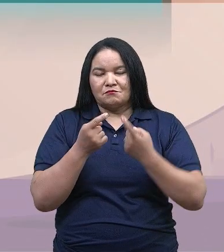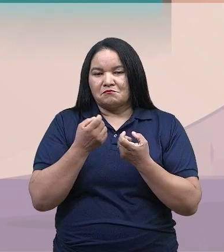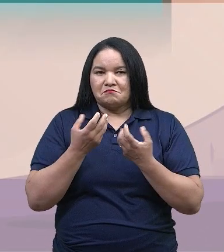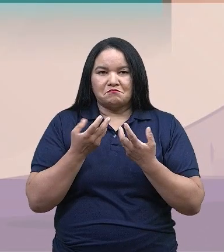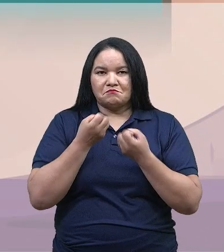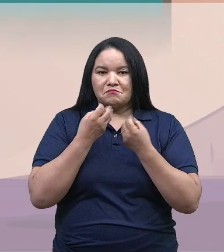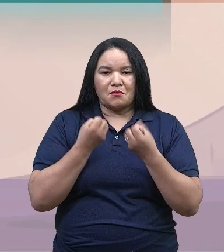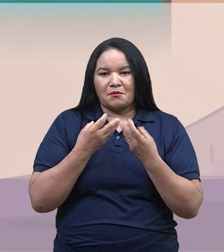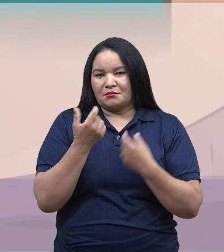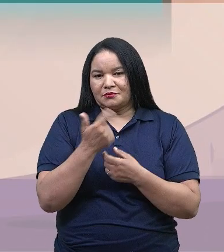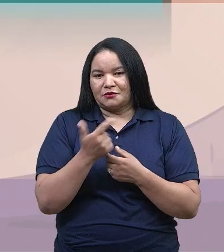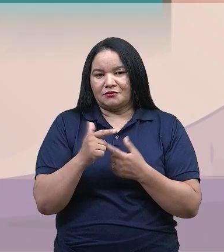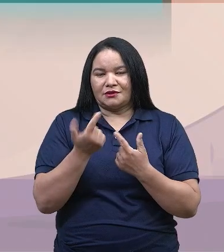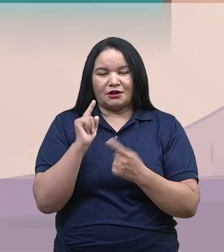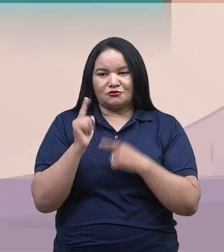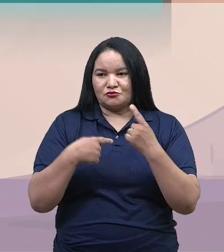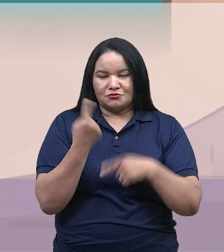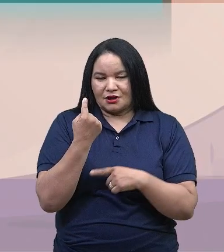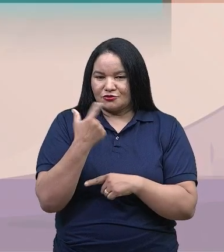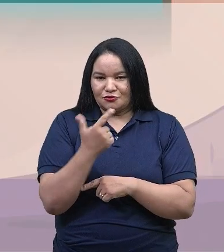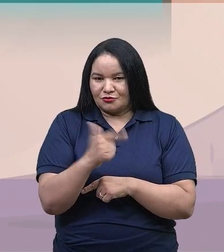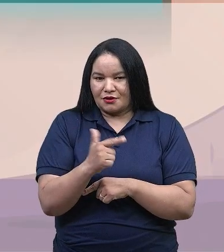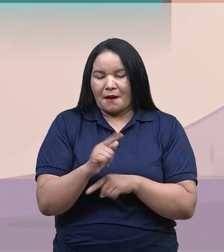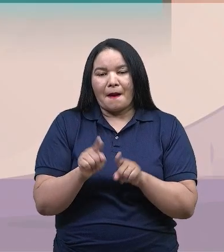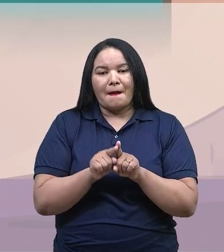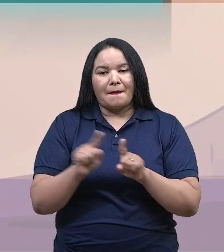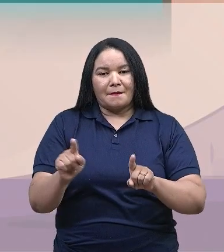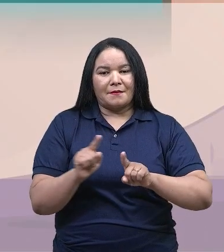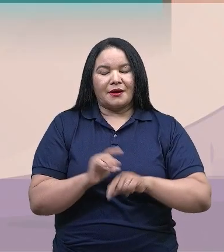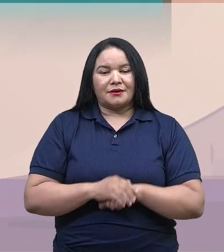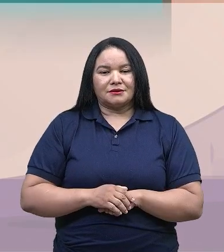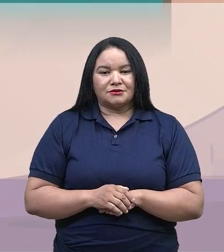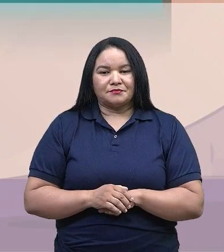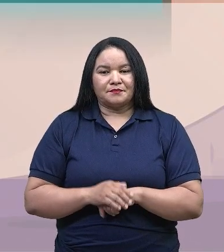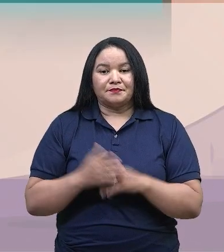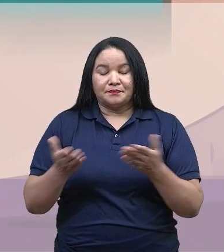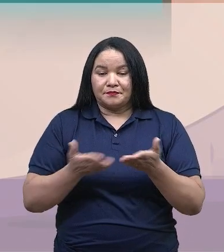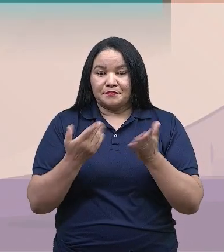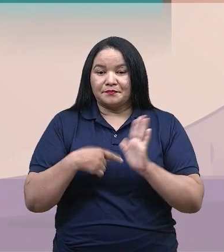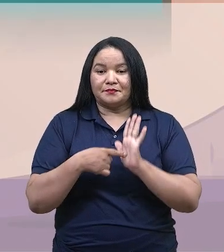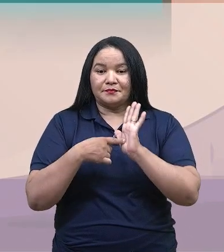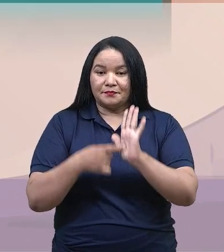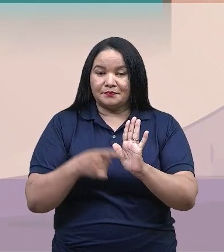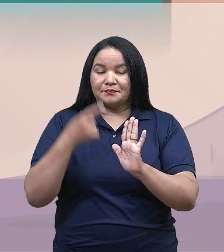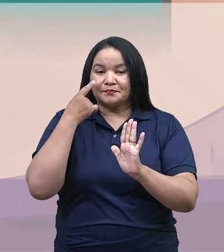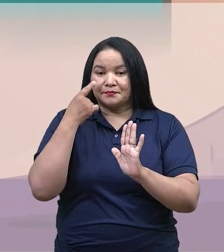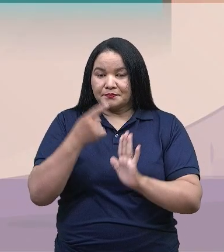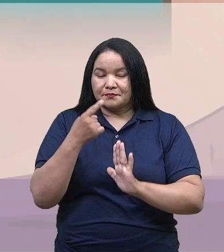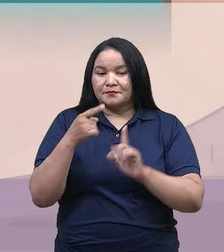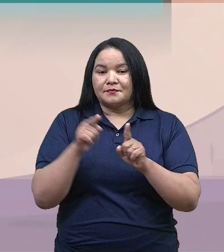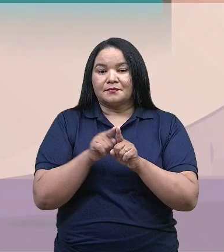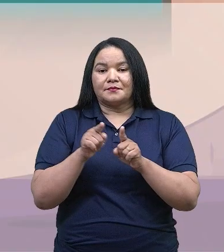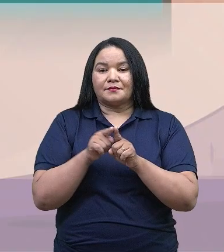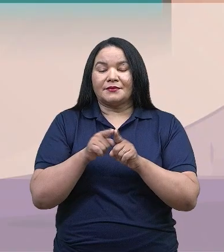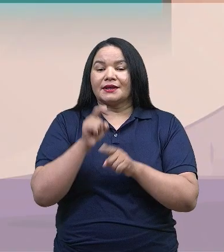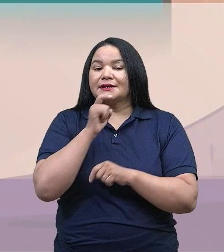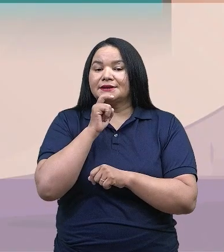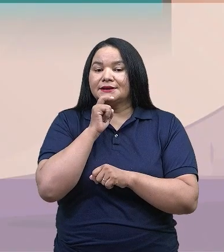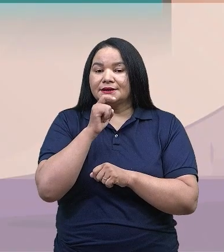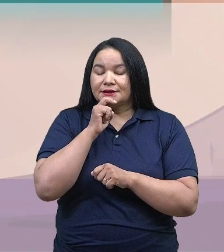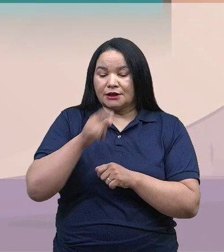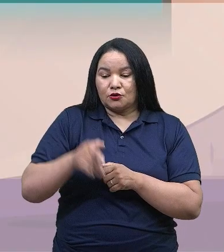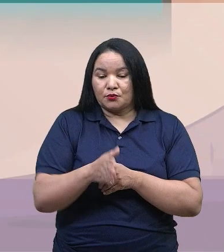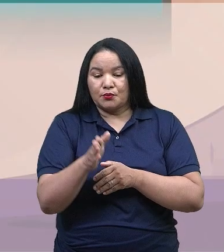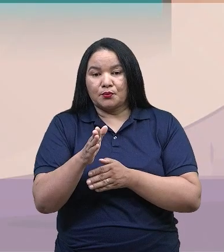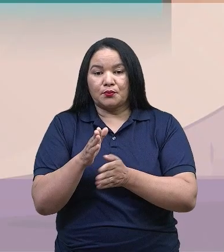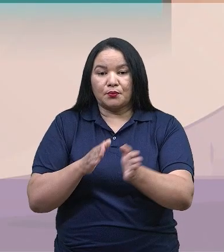muito sucesso comercial. A gente para olhar o caso do patins no gelo como meio de transporte e